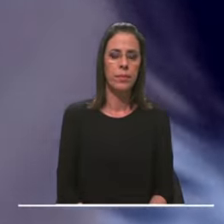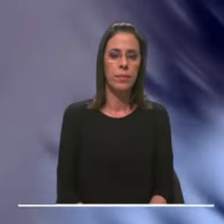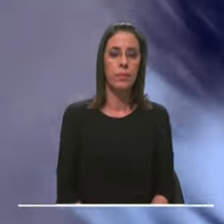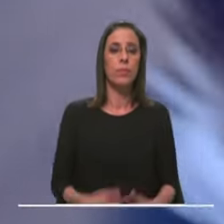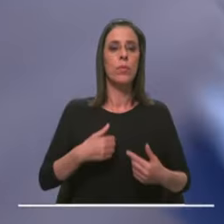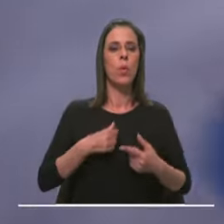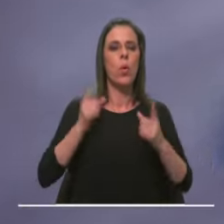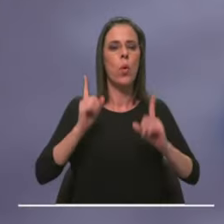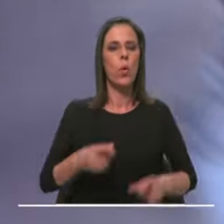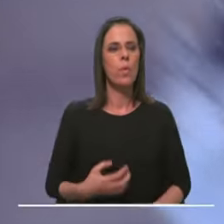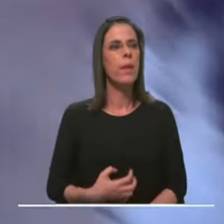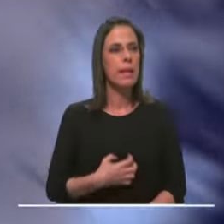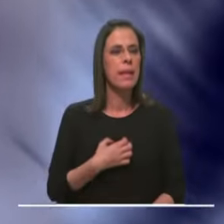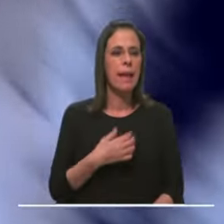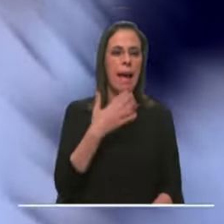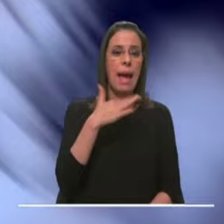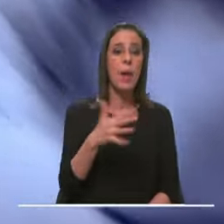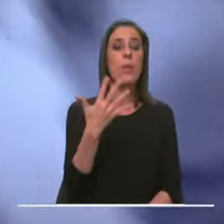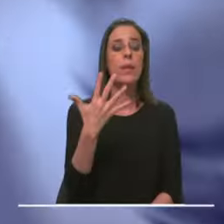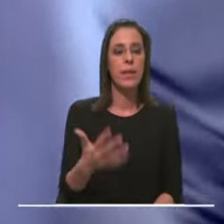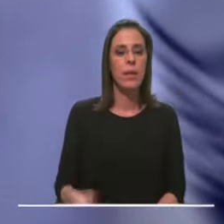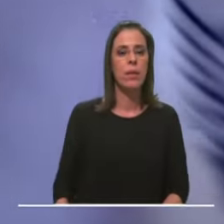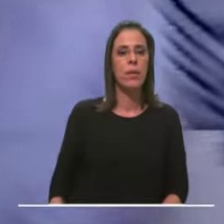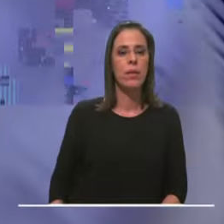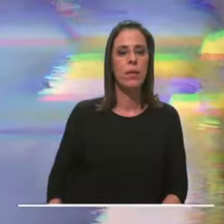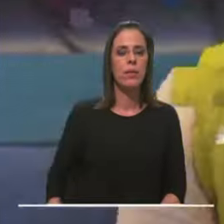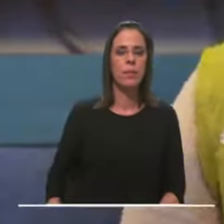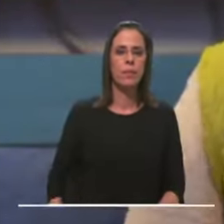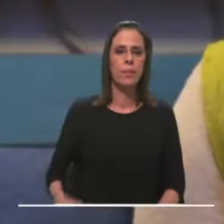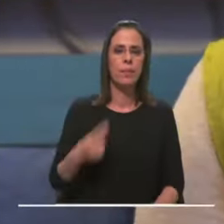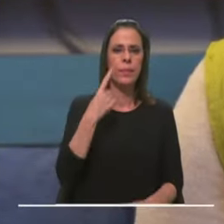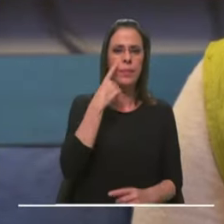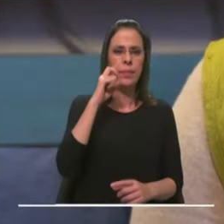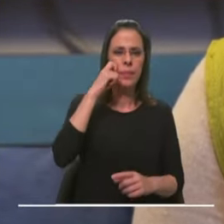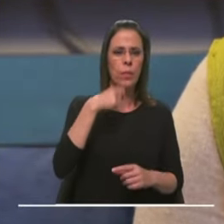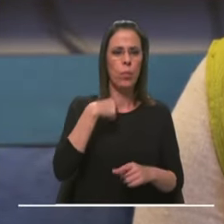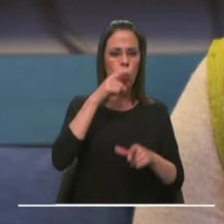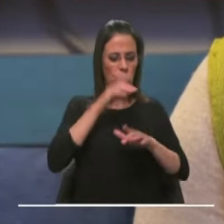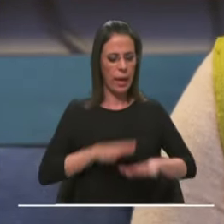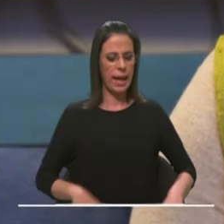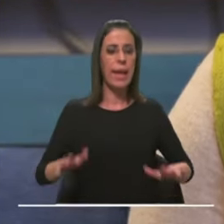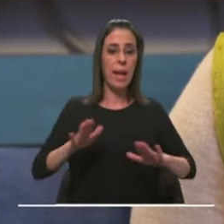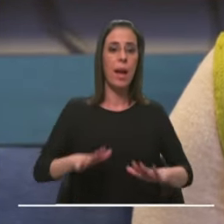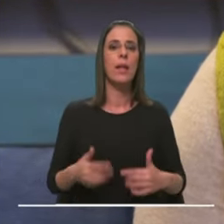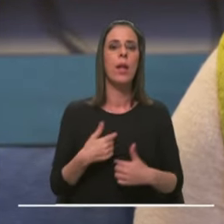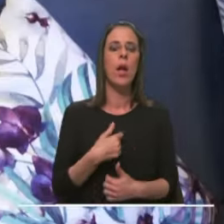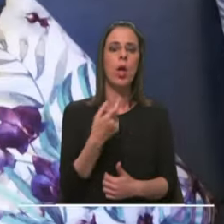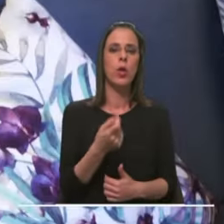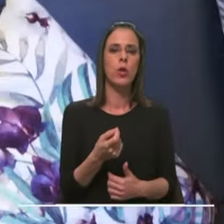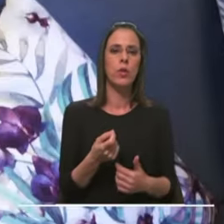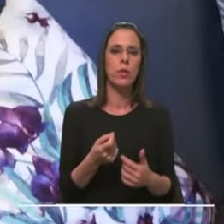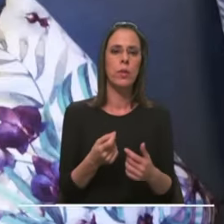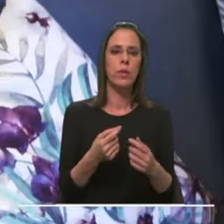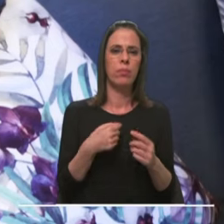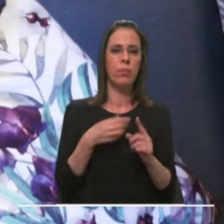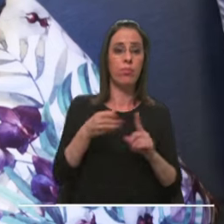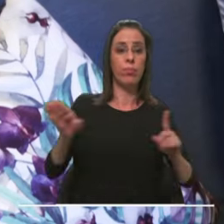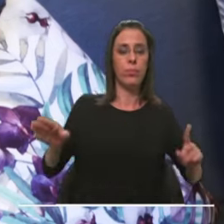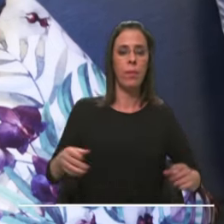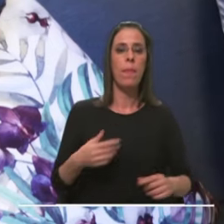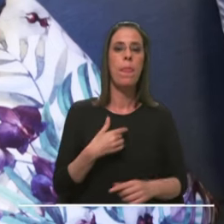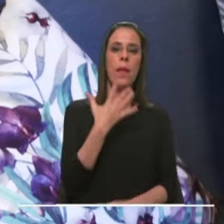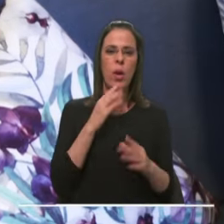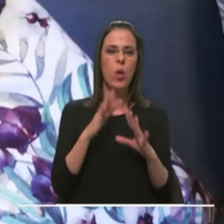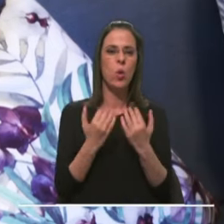eu comecei a sentir quando tinha 5 anos e reparei que ficava muito quieta e que era um bocadinho fora da caixa porque ficava mais